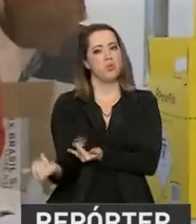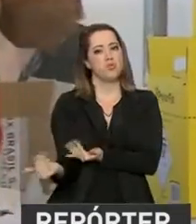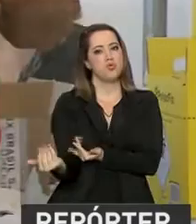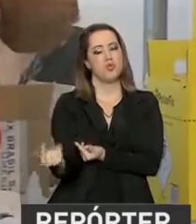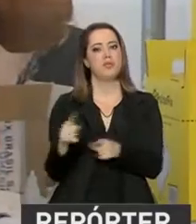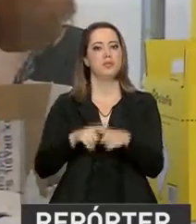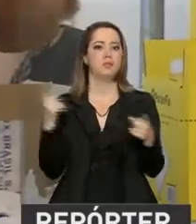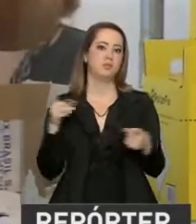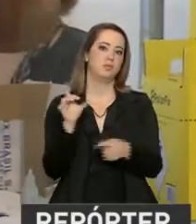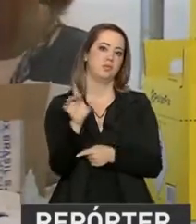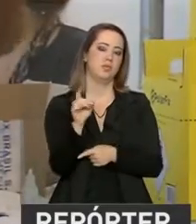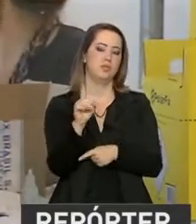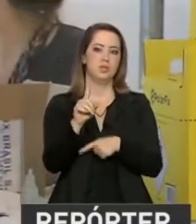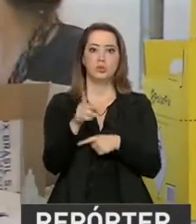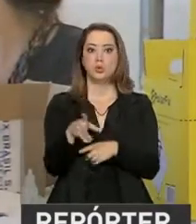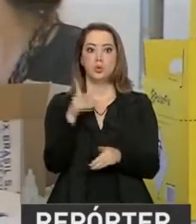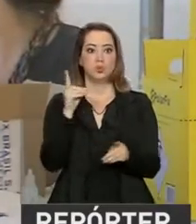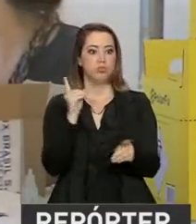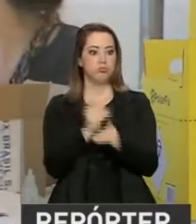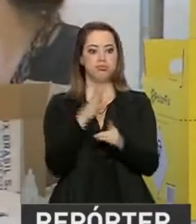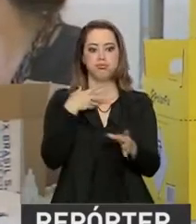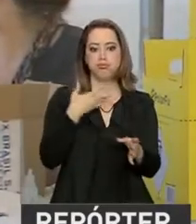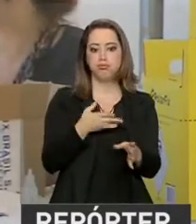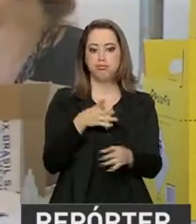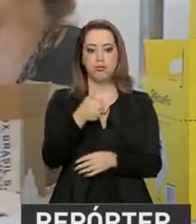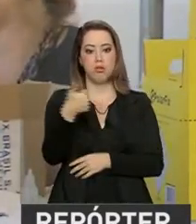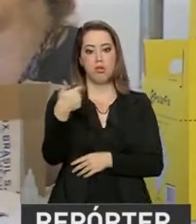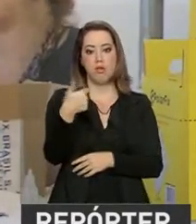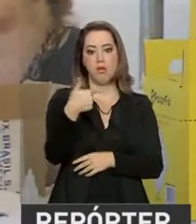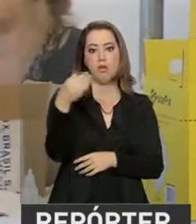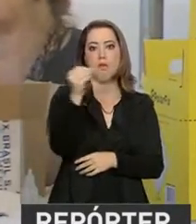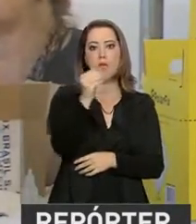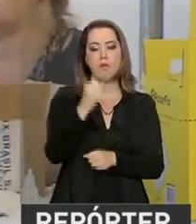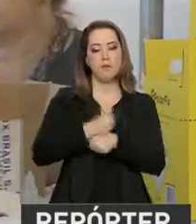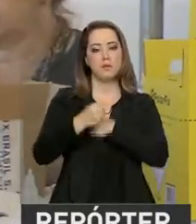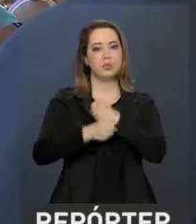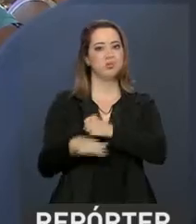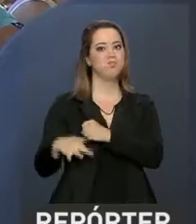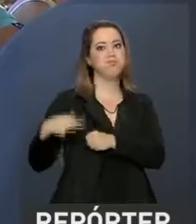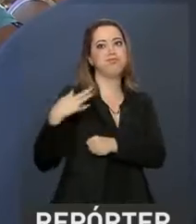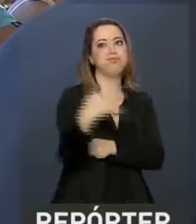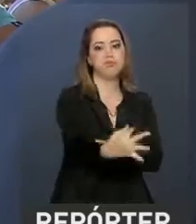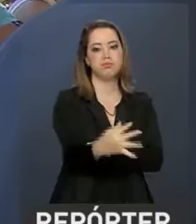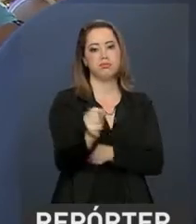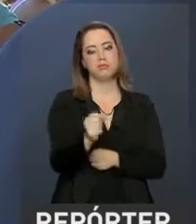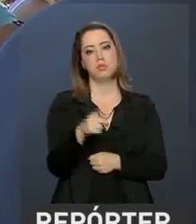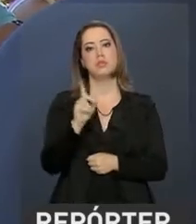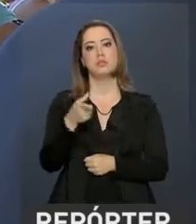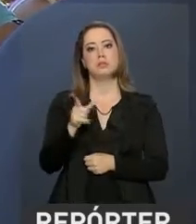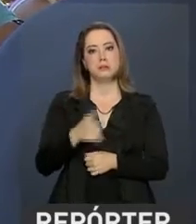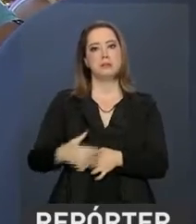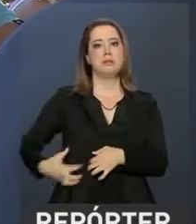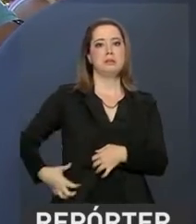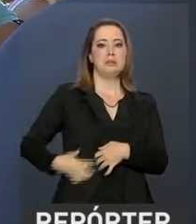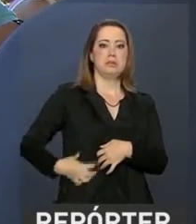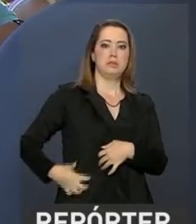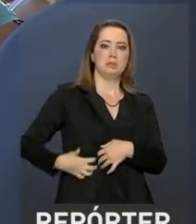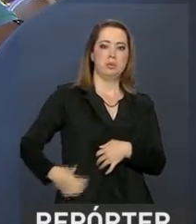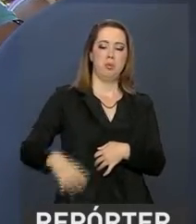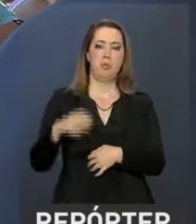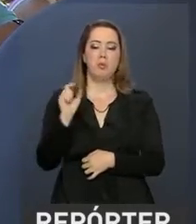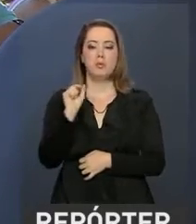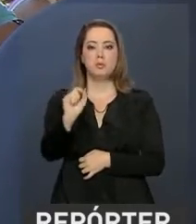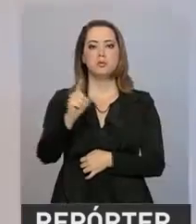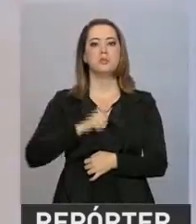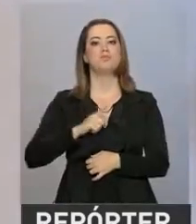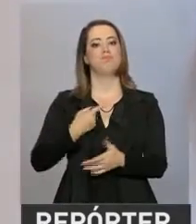descobriu cerca de 20 anos depois, quando a doença estava em estágio avançado. Devido à cirrose, ela ficou com várias